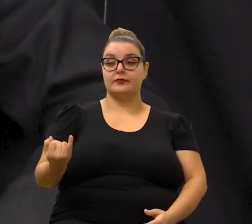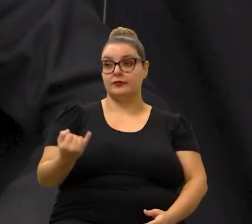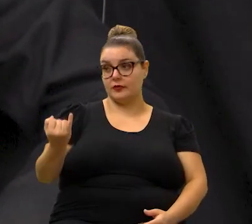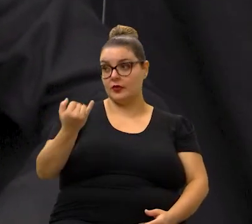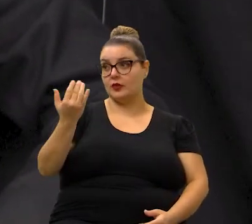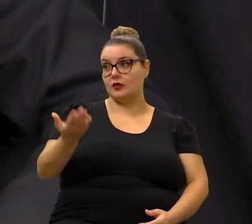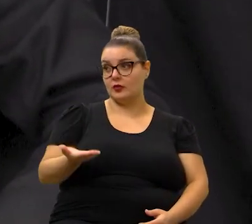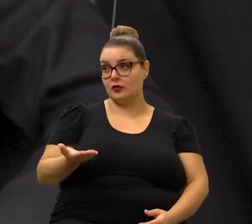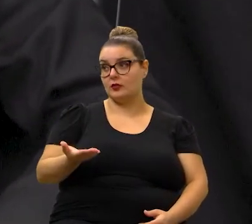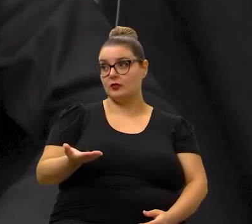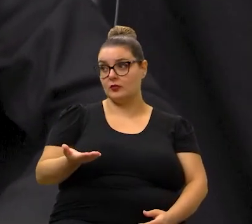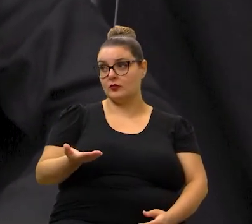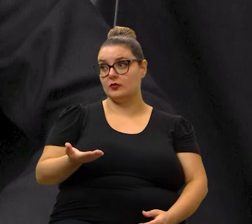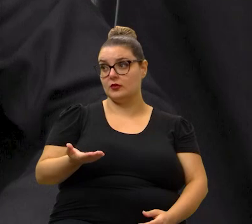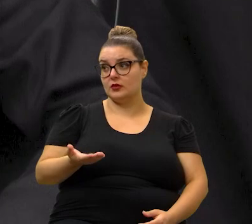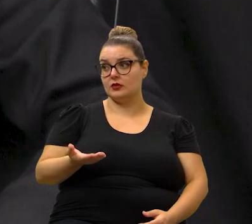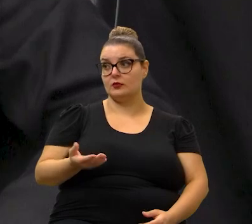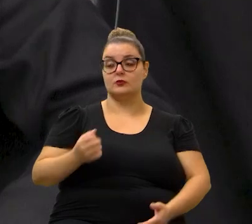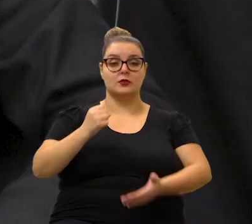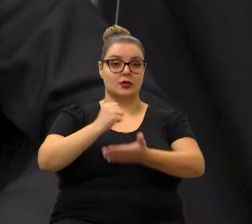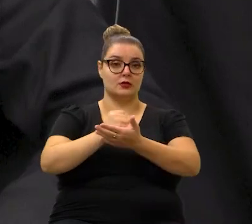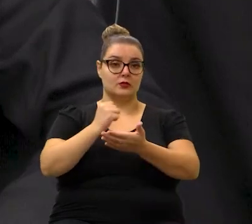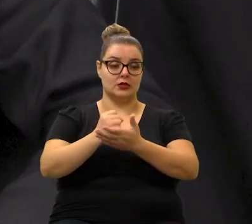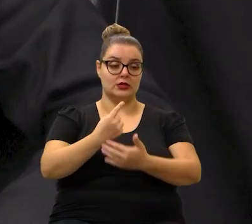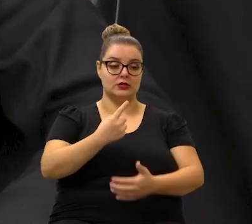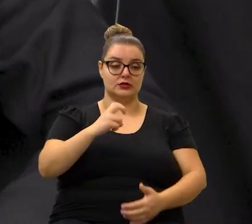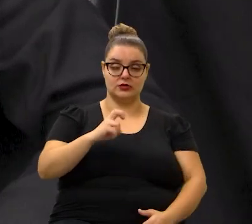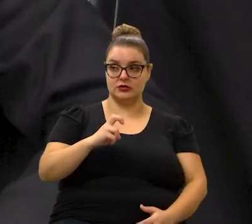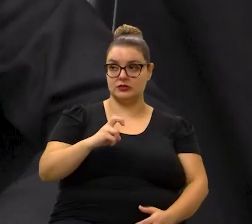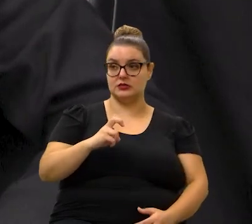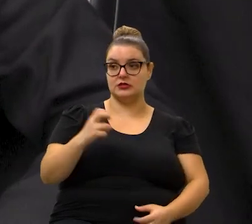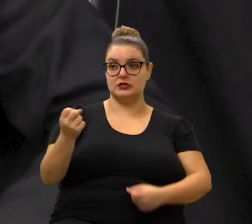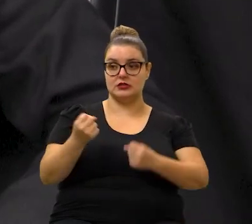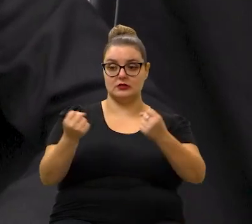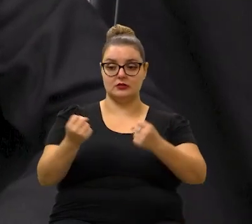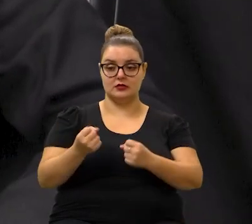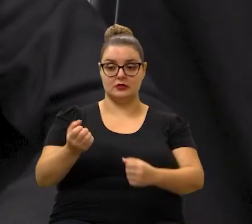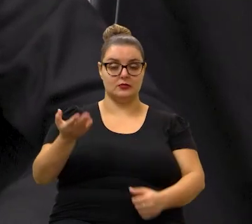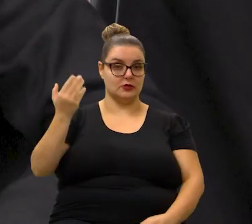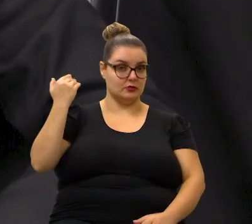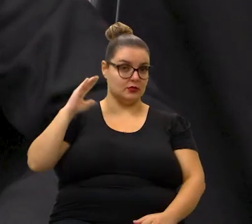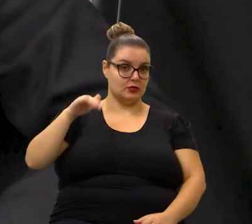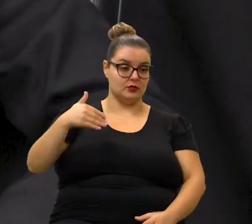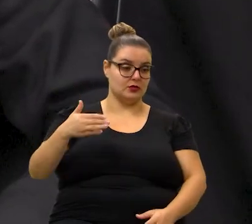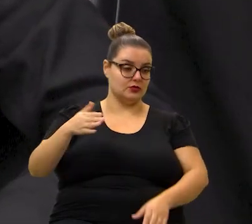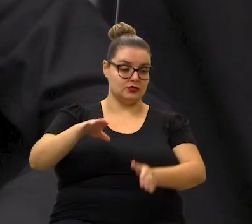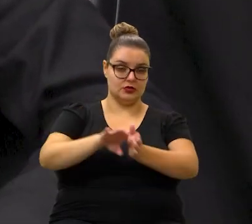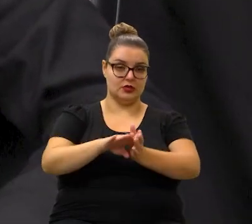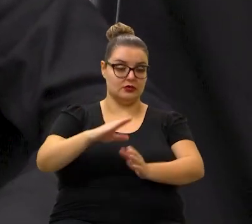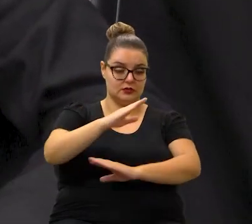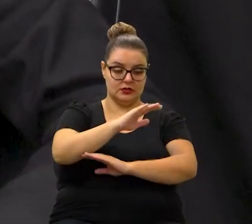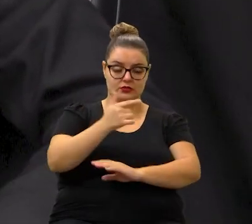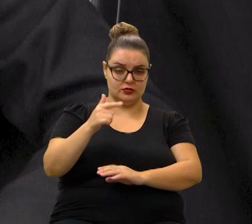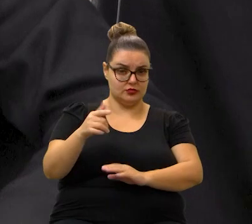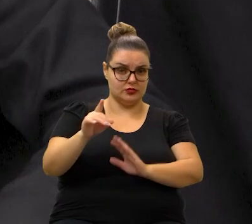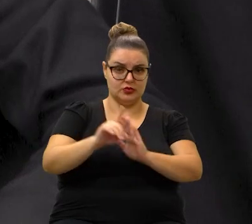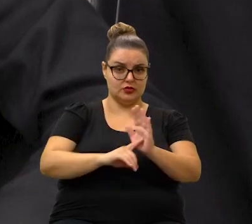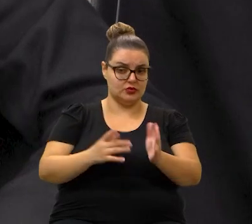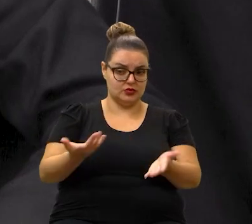importante que é a contratação desses 15 carros que na época que eu entrei na Câmara nem tinha direito veículos no